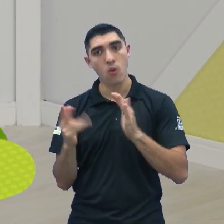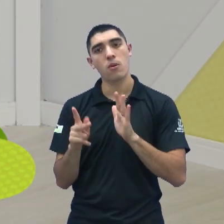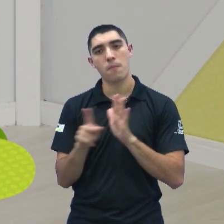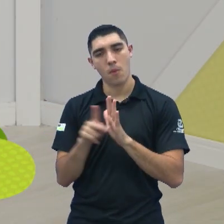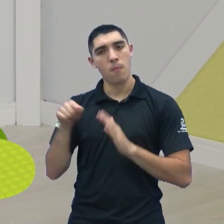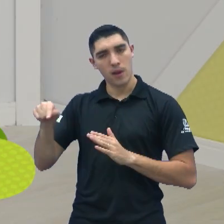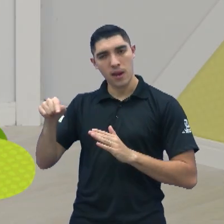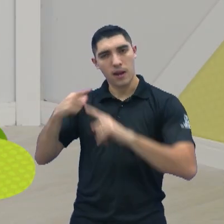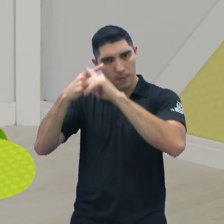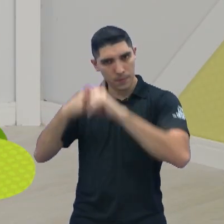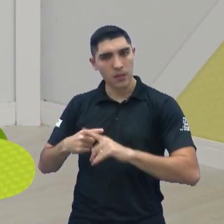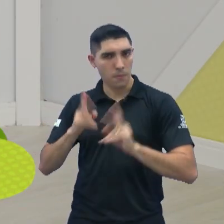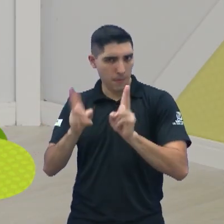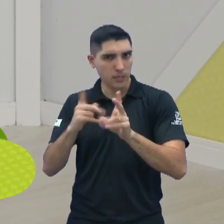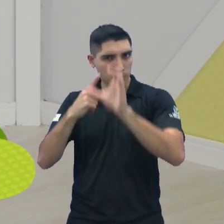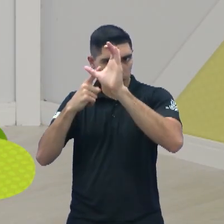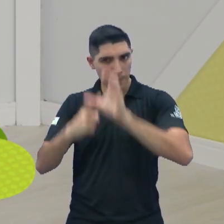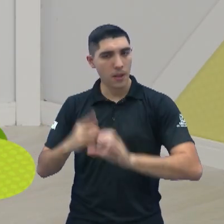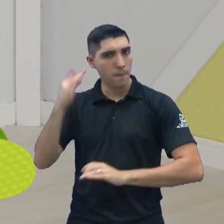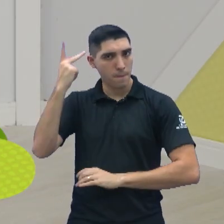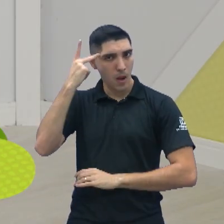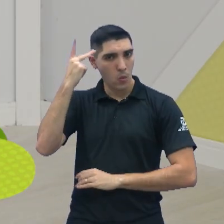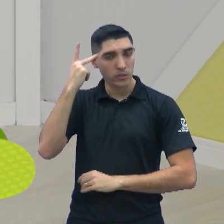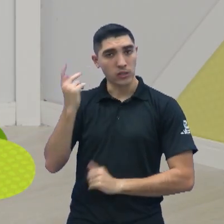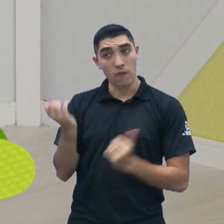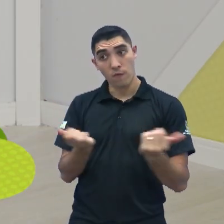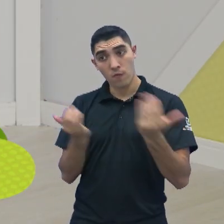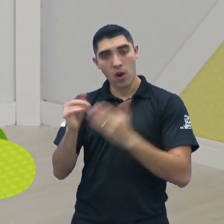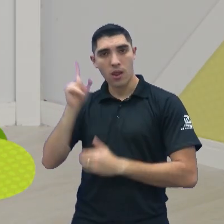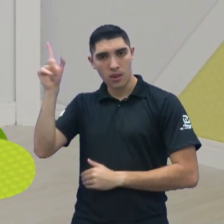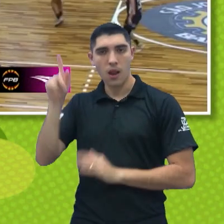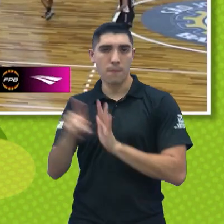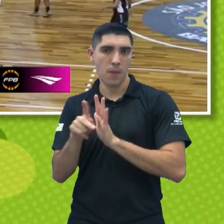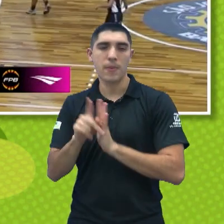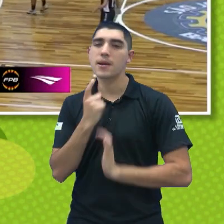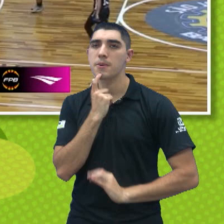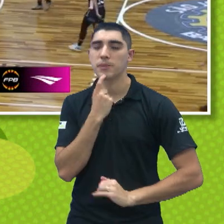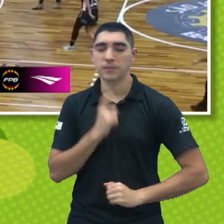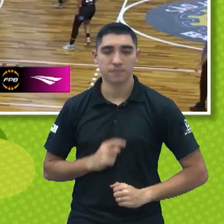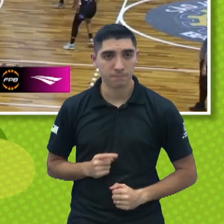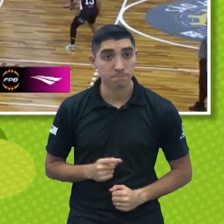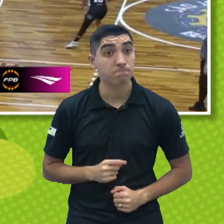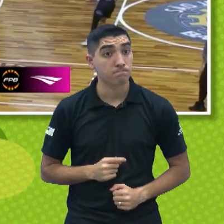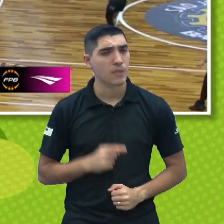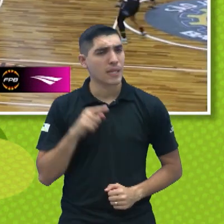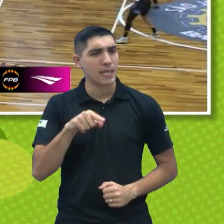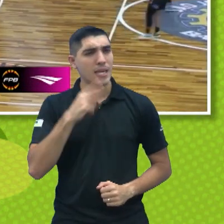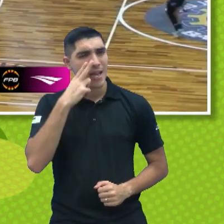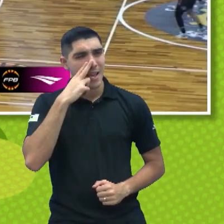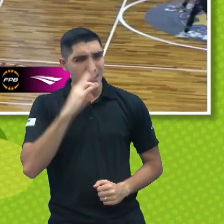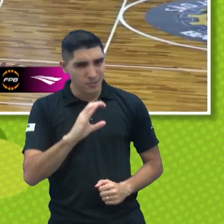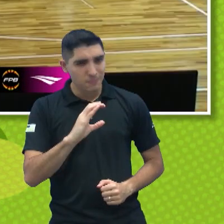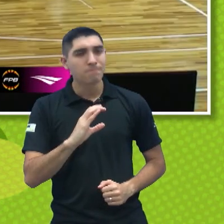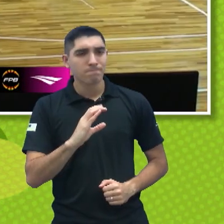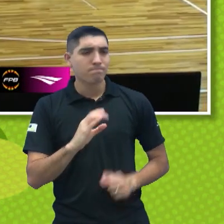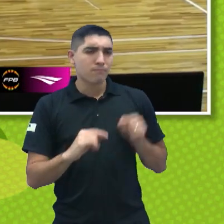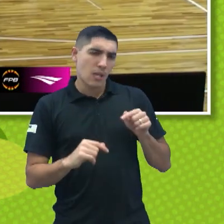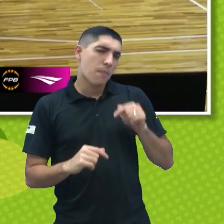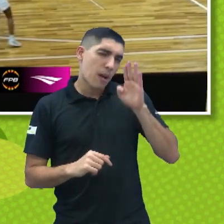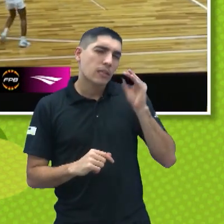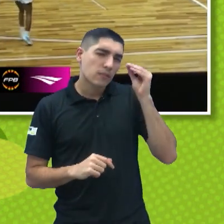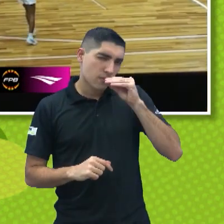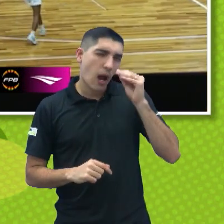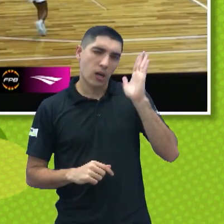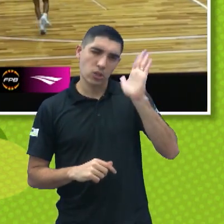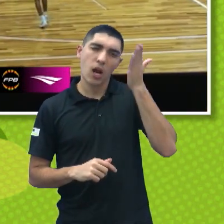deste Campeonato Paulista lá no ginásio Tênis Clube Campinas. Paulito. Catanduva realmente era uma equipe mais fraca e o